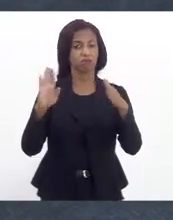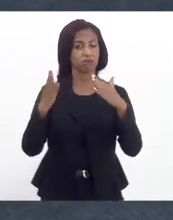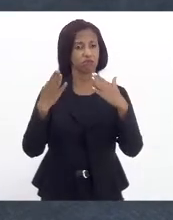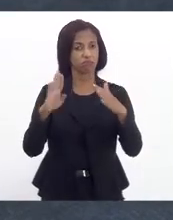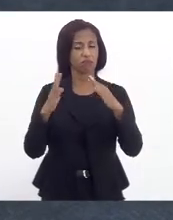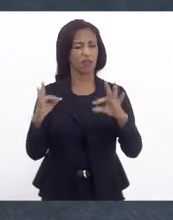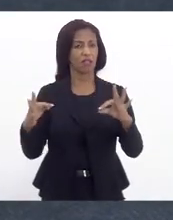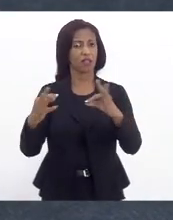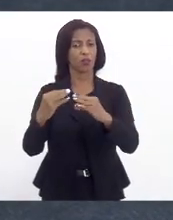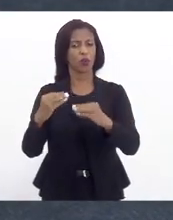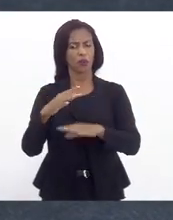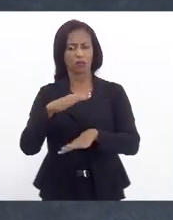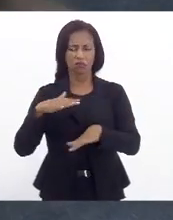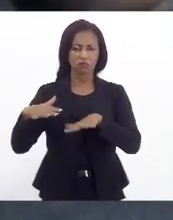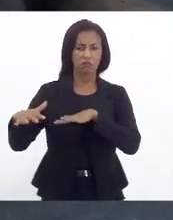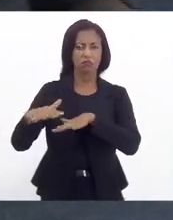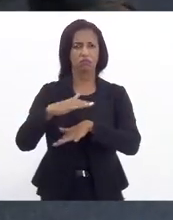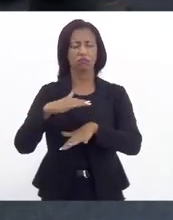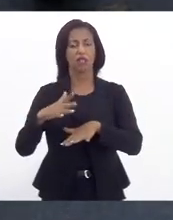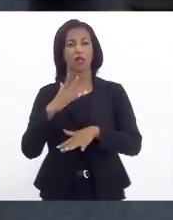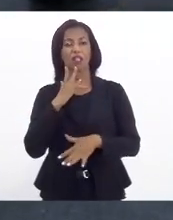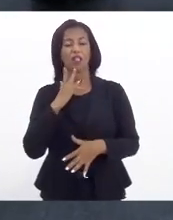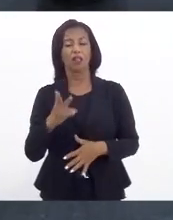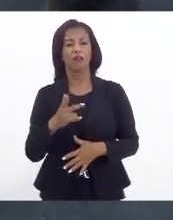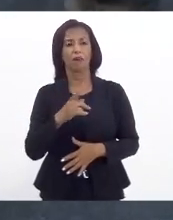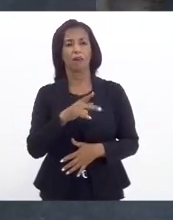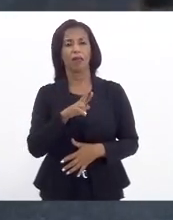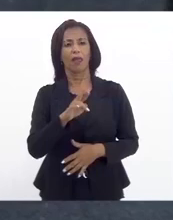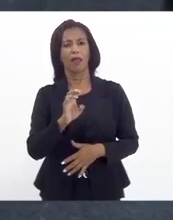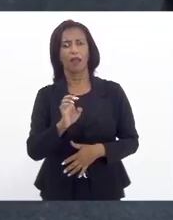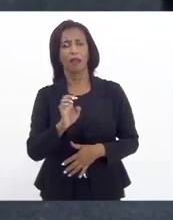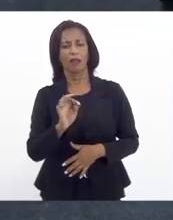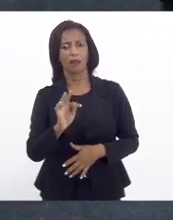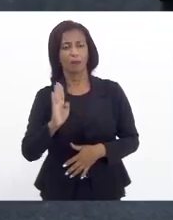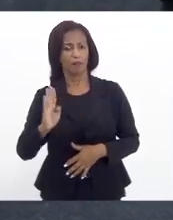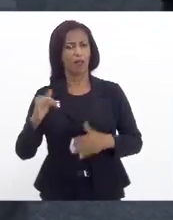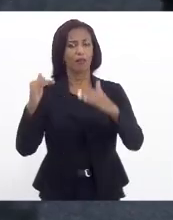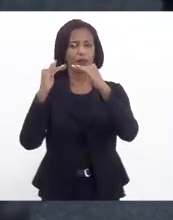a todos os envolvidos. E dizer que o PRTB é favorável.